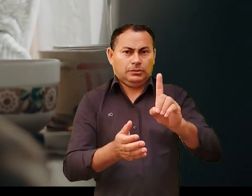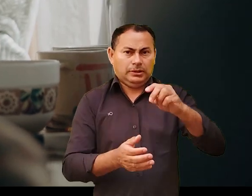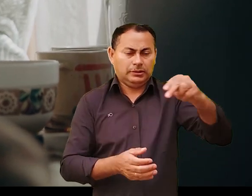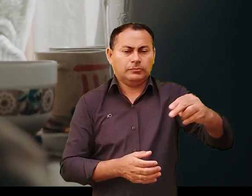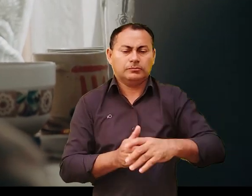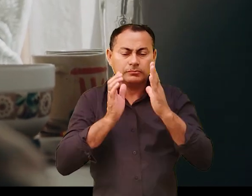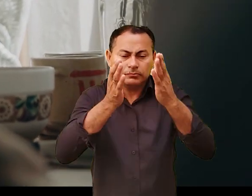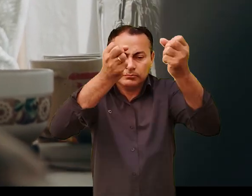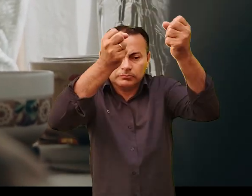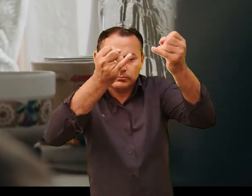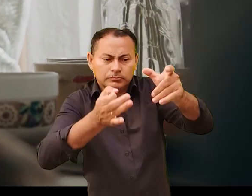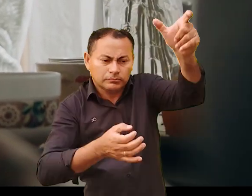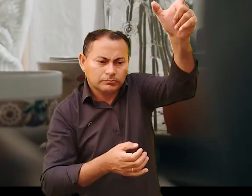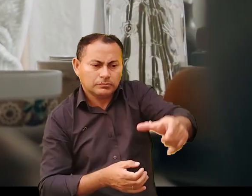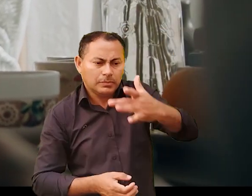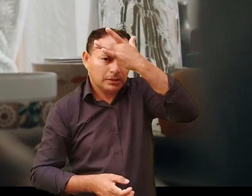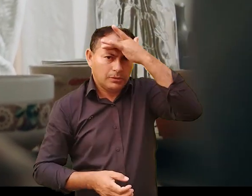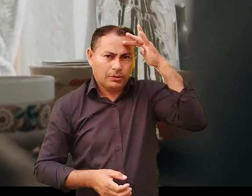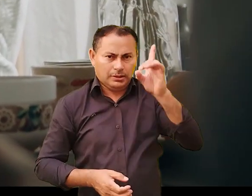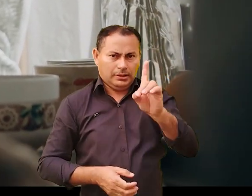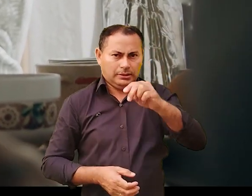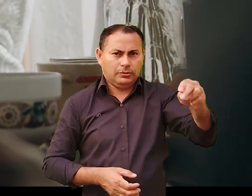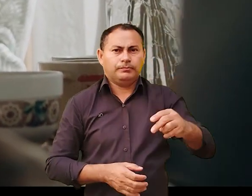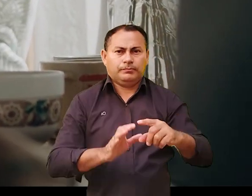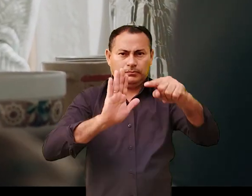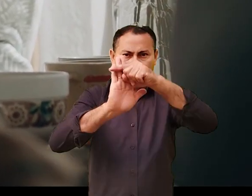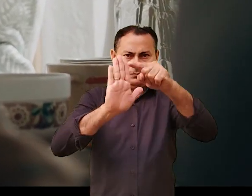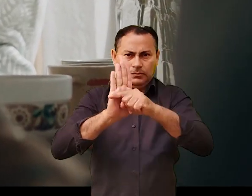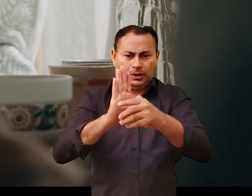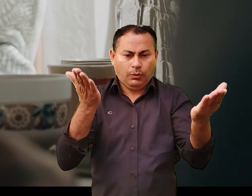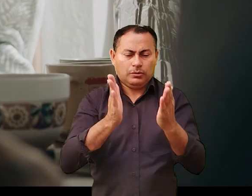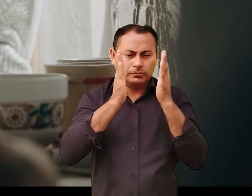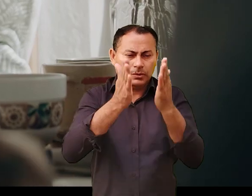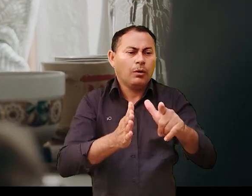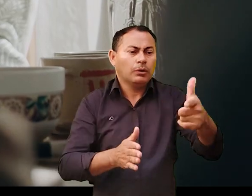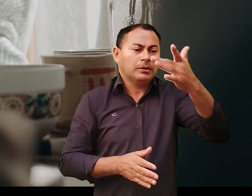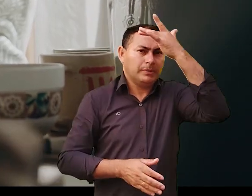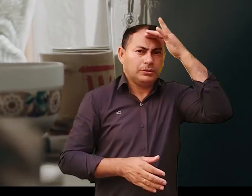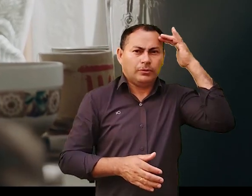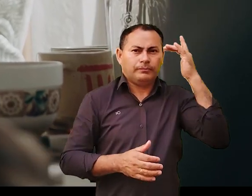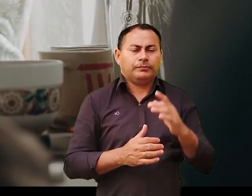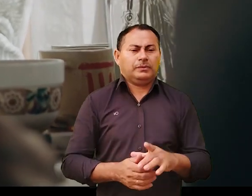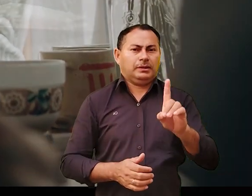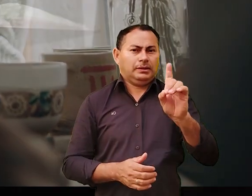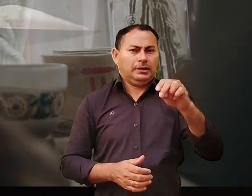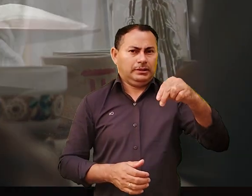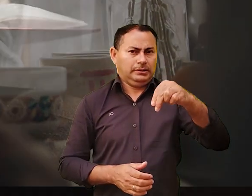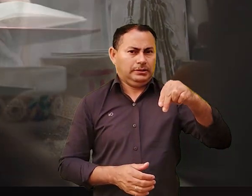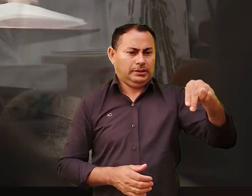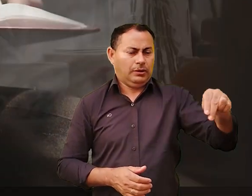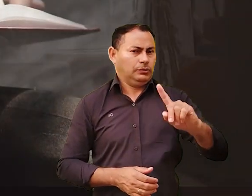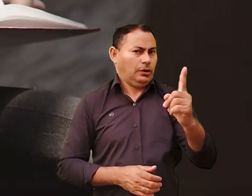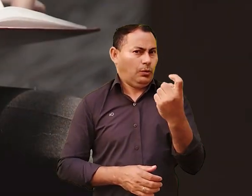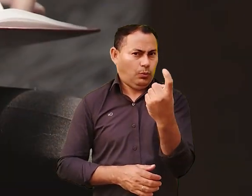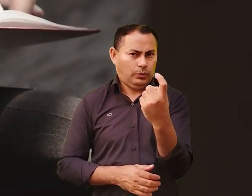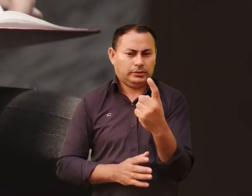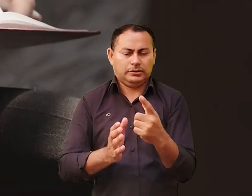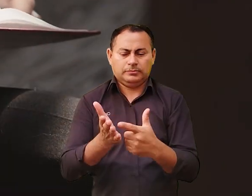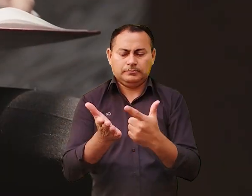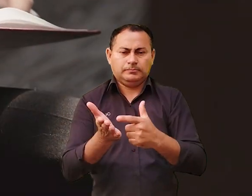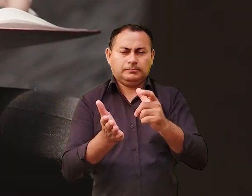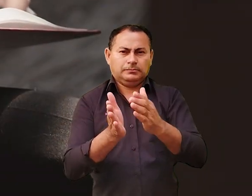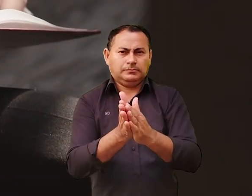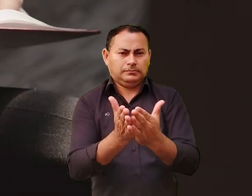do perfil do homem Daniel. No programa de hoje gostaria de focalizar em outra pessoa. Daniel não é o único personagem deste livro